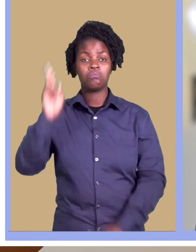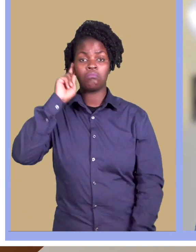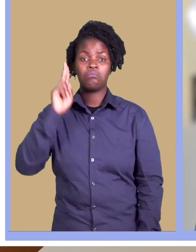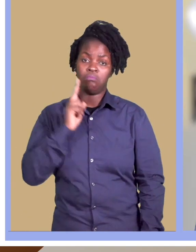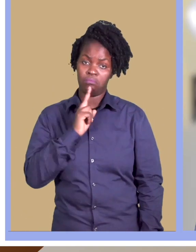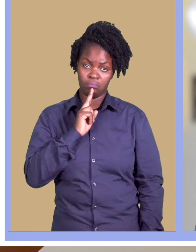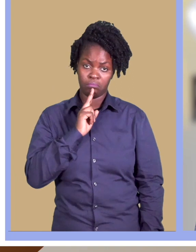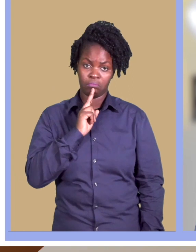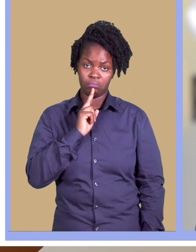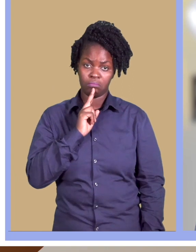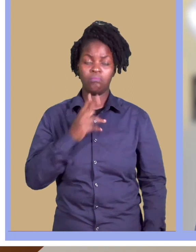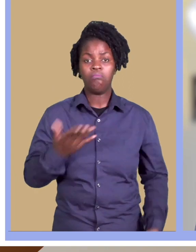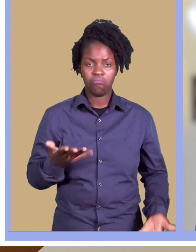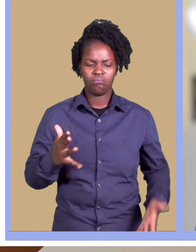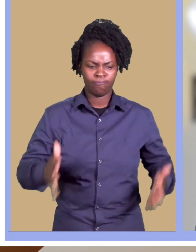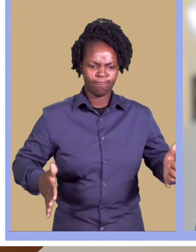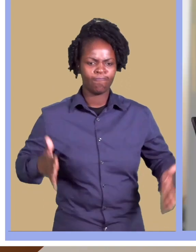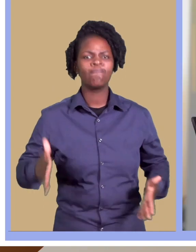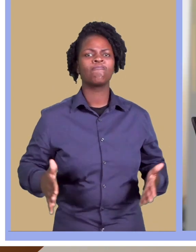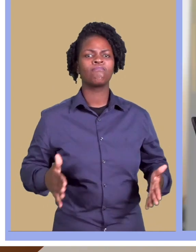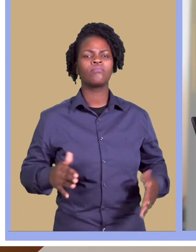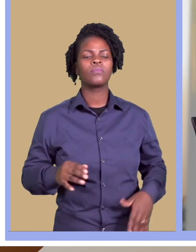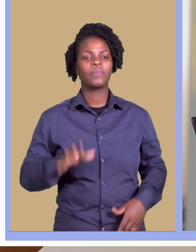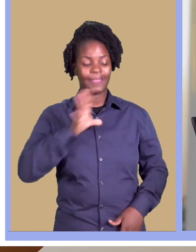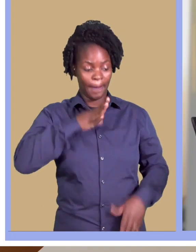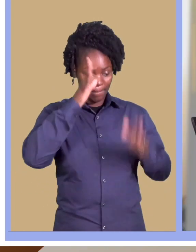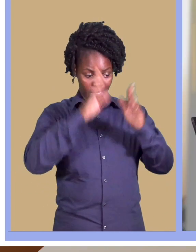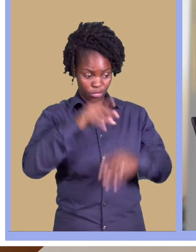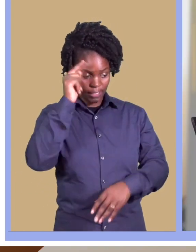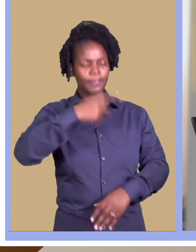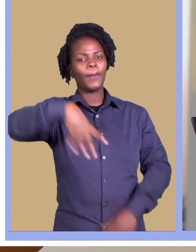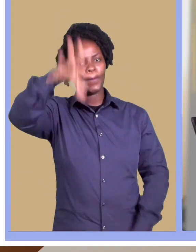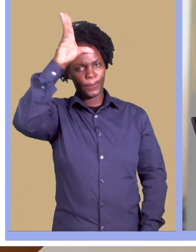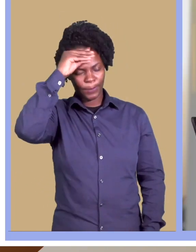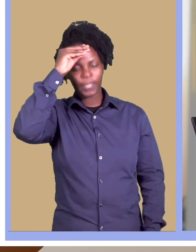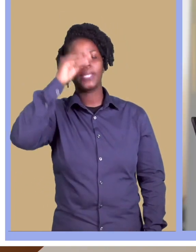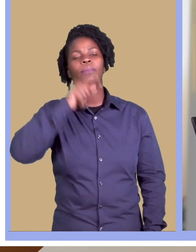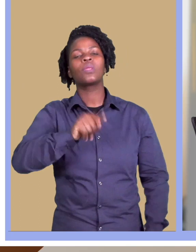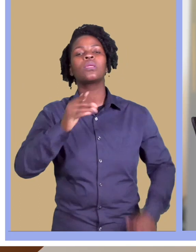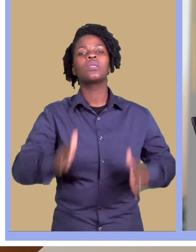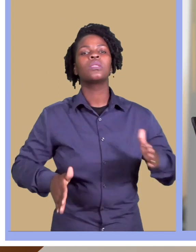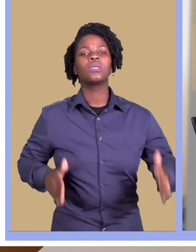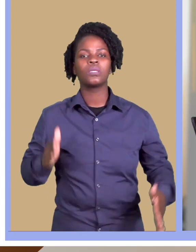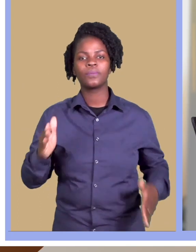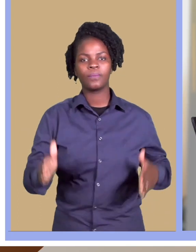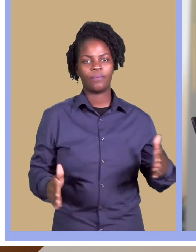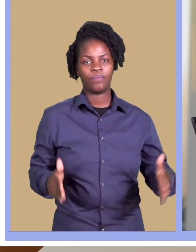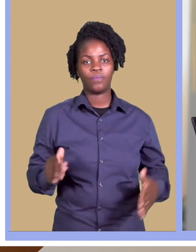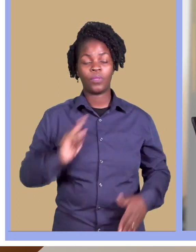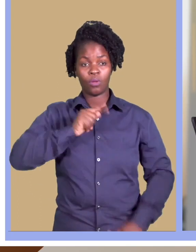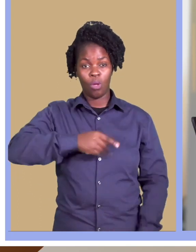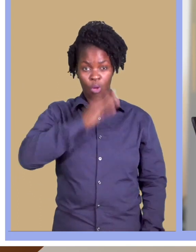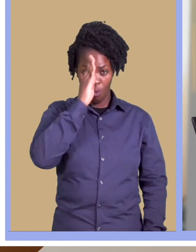há gestos que fazem. E há pessoas ali que compreendem que gestos que aquelas pessoas fazem. Então, o nosso foco, acho que tem de ser